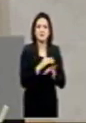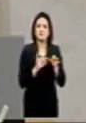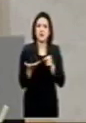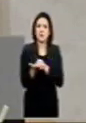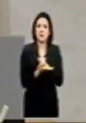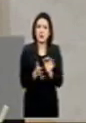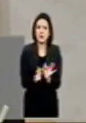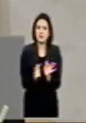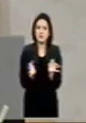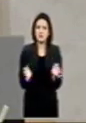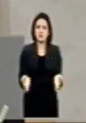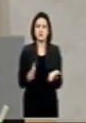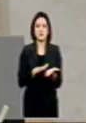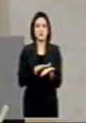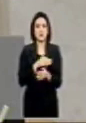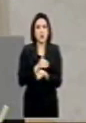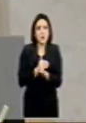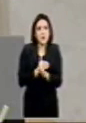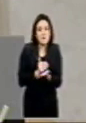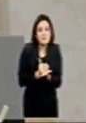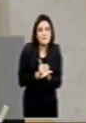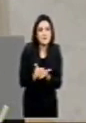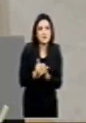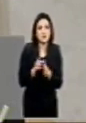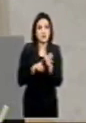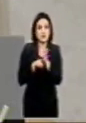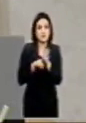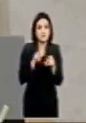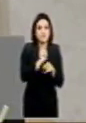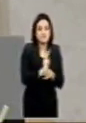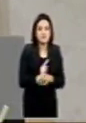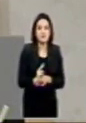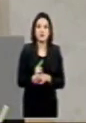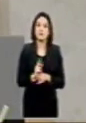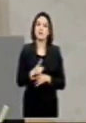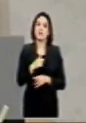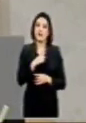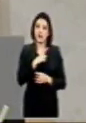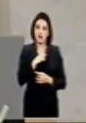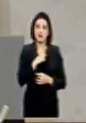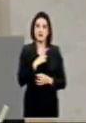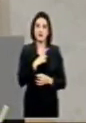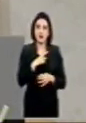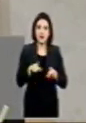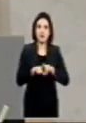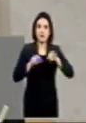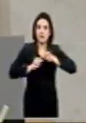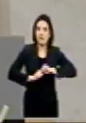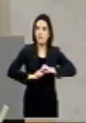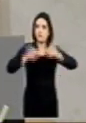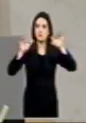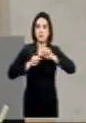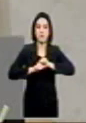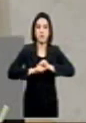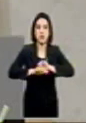do início de investigação. Investigação essas que realmente tiveram uma grande repercussão